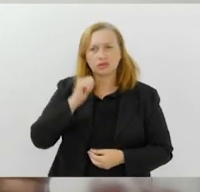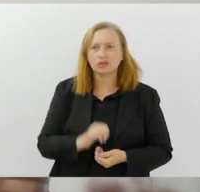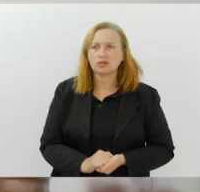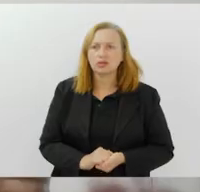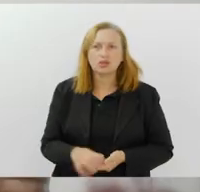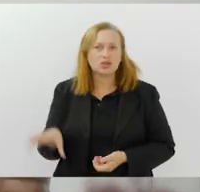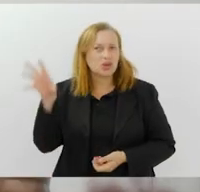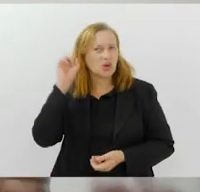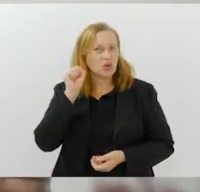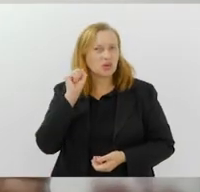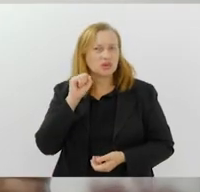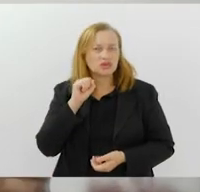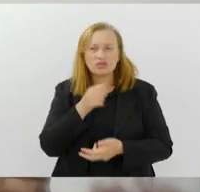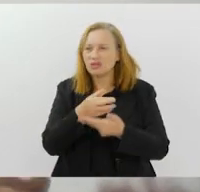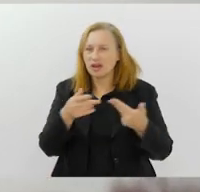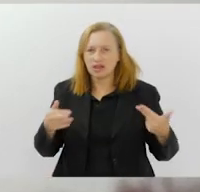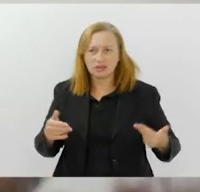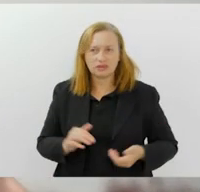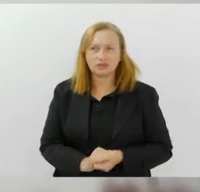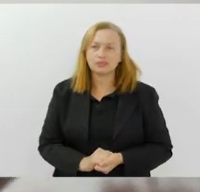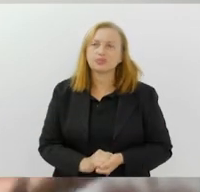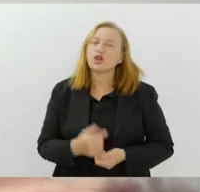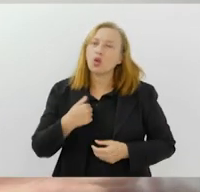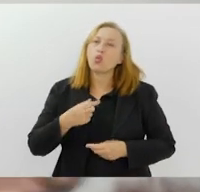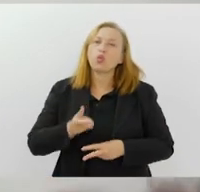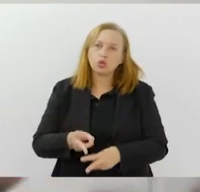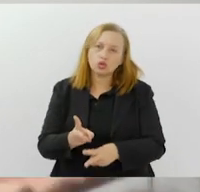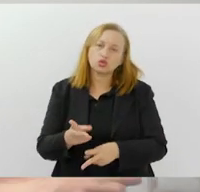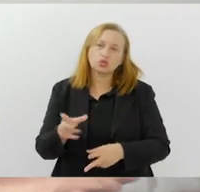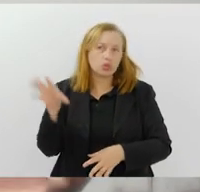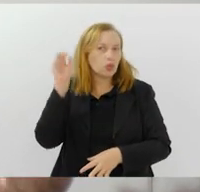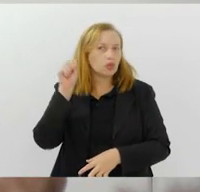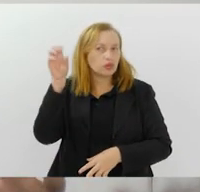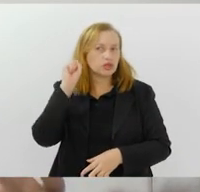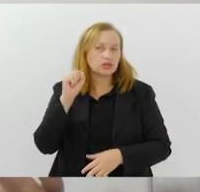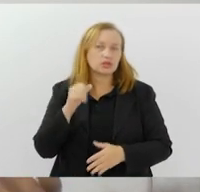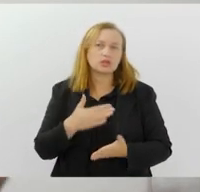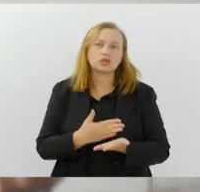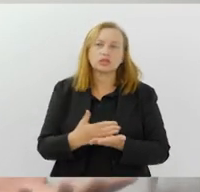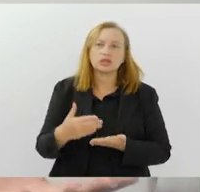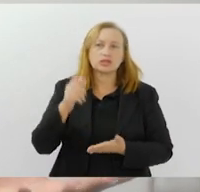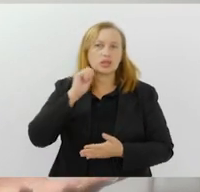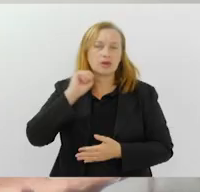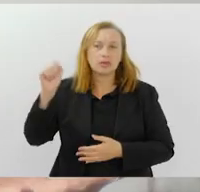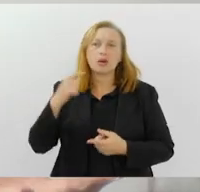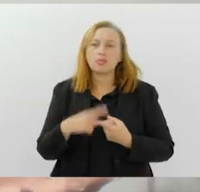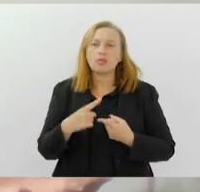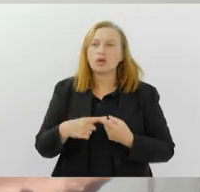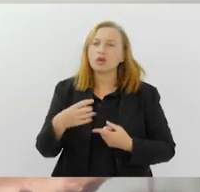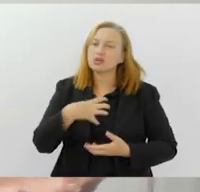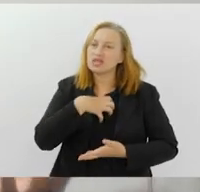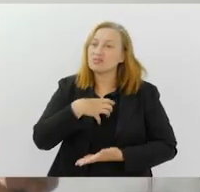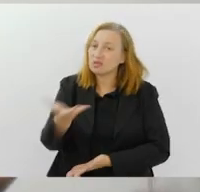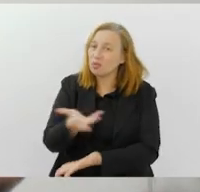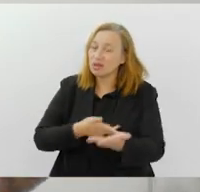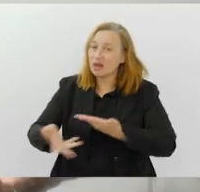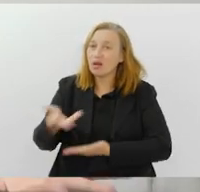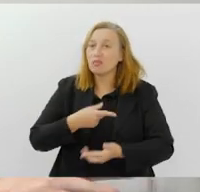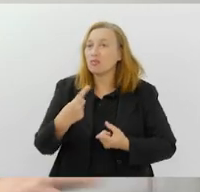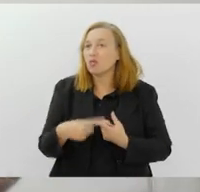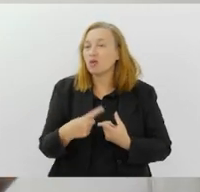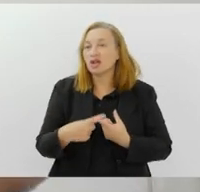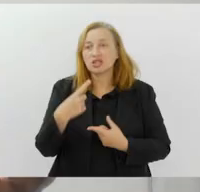eu ouvi isso dezenas de vezes aliás eu continuo ouvindo isso desde Abril porque o sentimento é compartilhado porque a gente